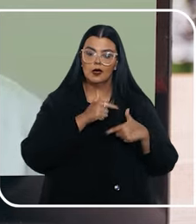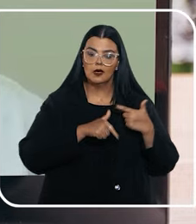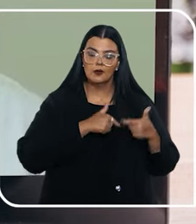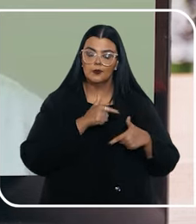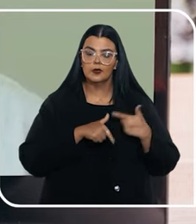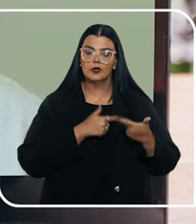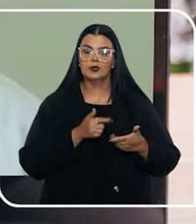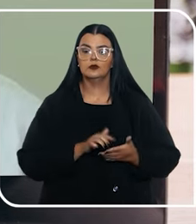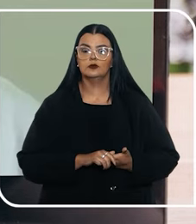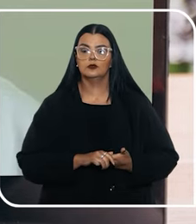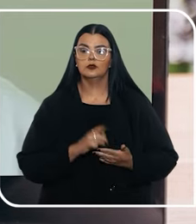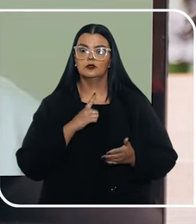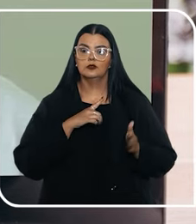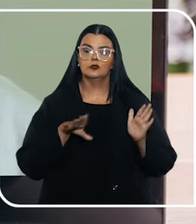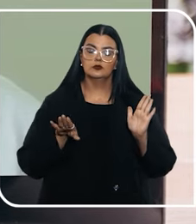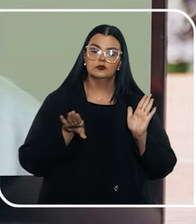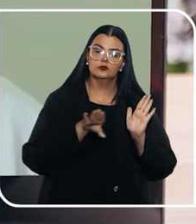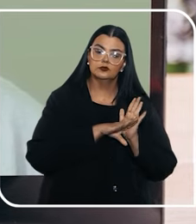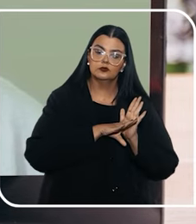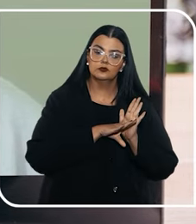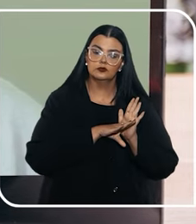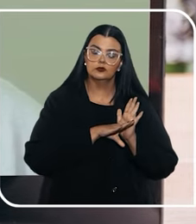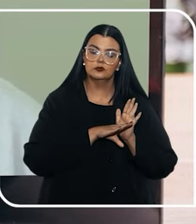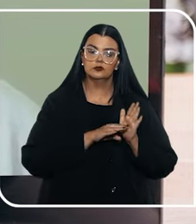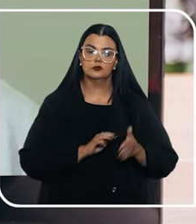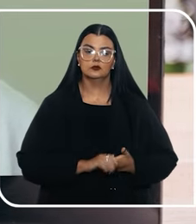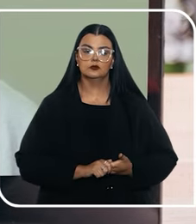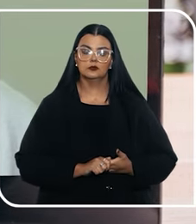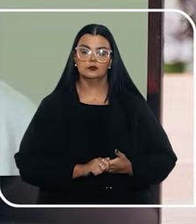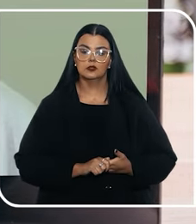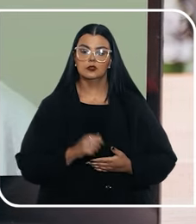trabalho, digamos que eu ficava